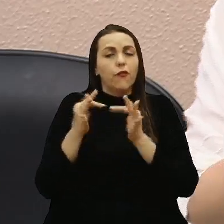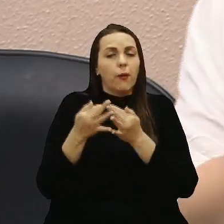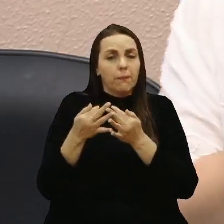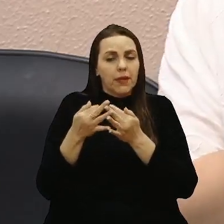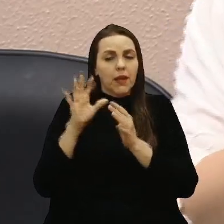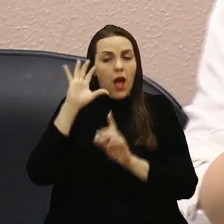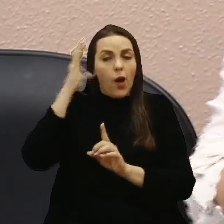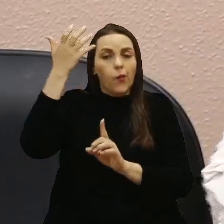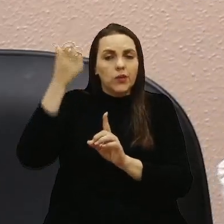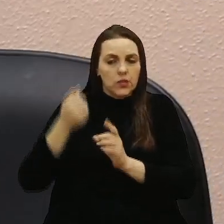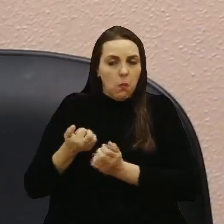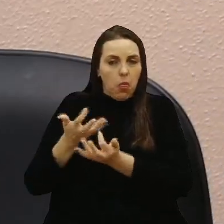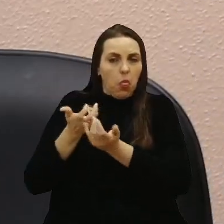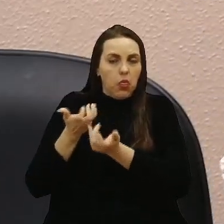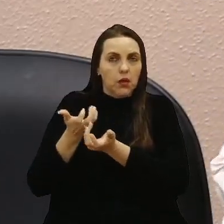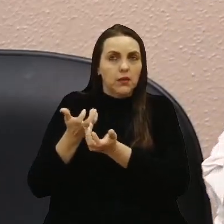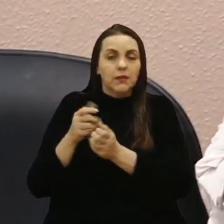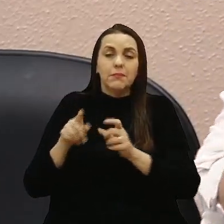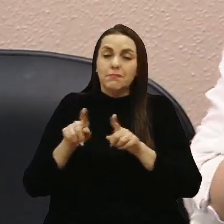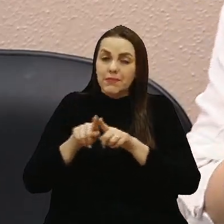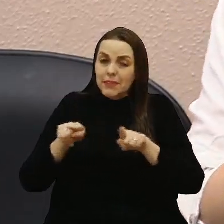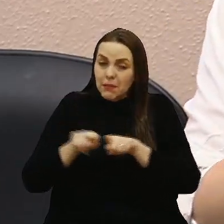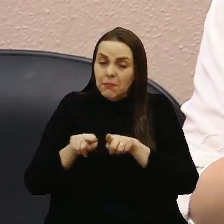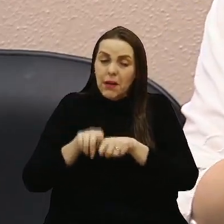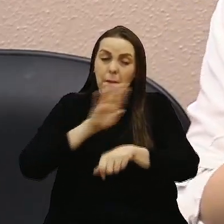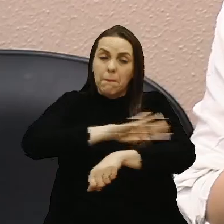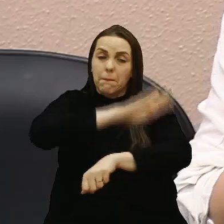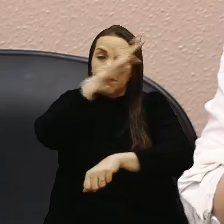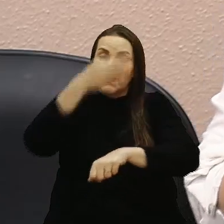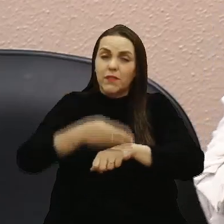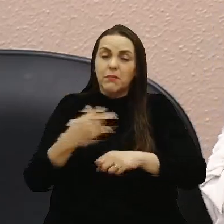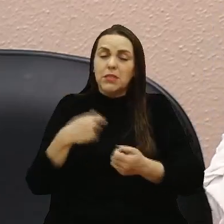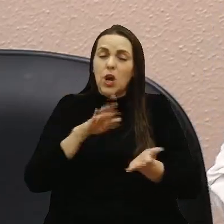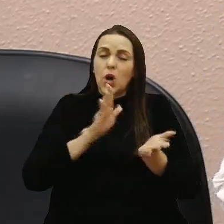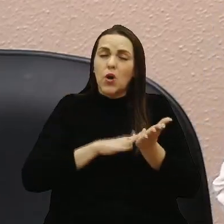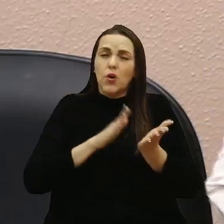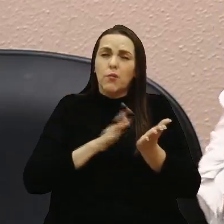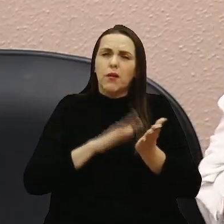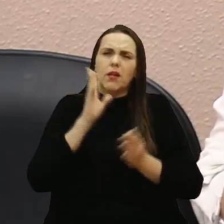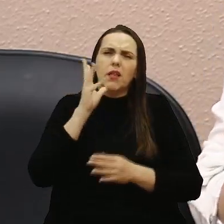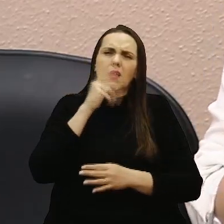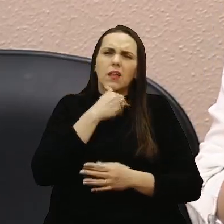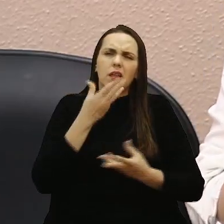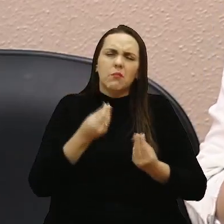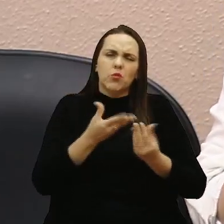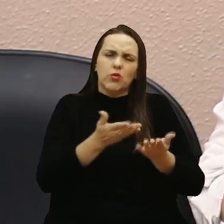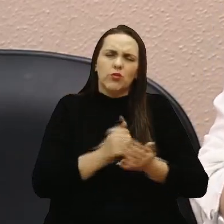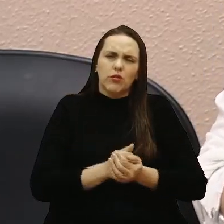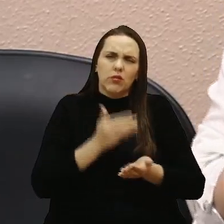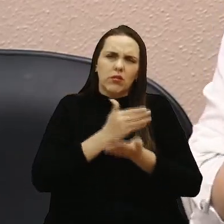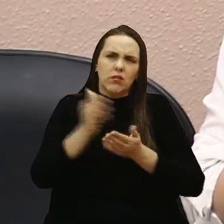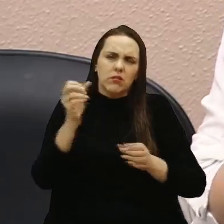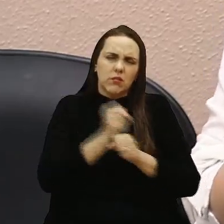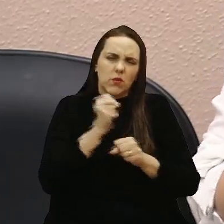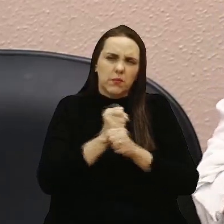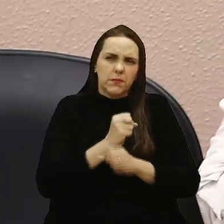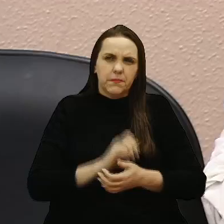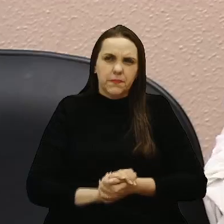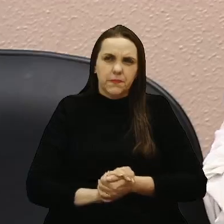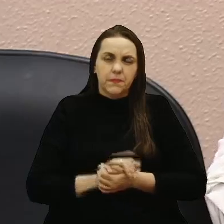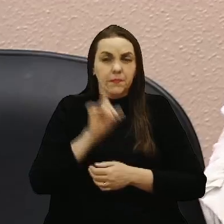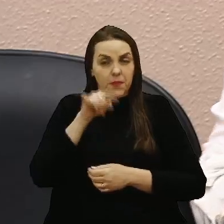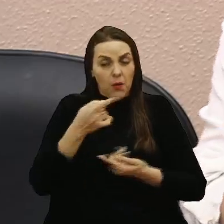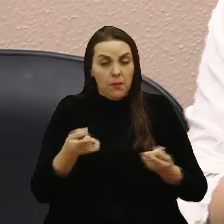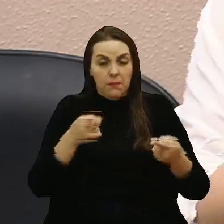porém, tem essa questão dos pavilhões que nós precisamos cobrar e ver o que está acontecendo, que está demorando tanto para iniciar essas obras. E é uma